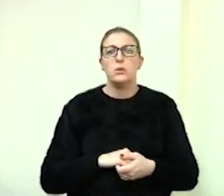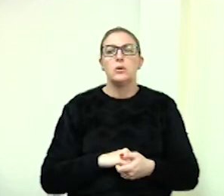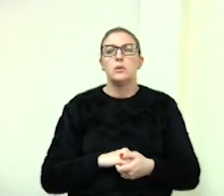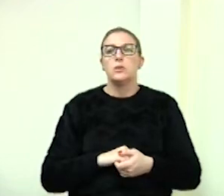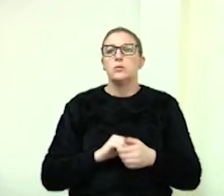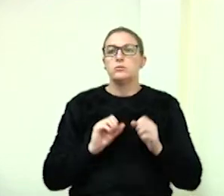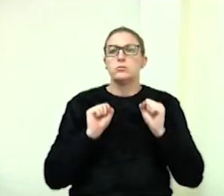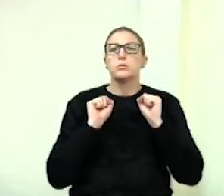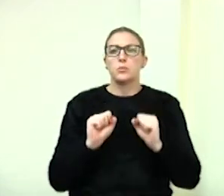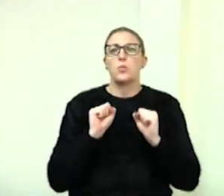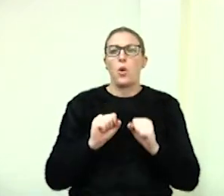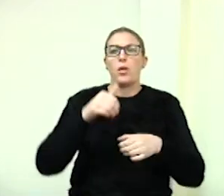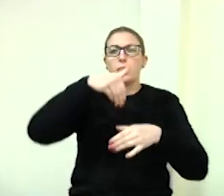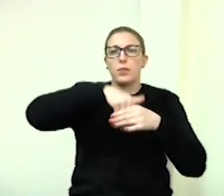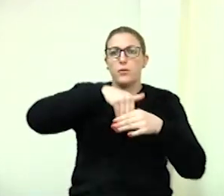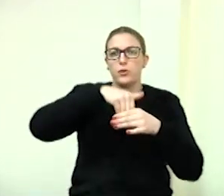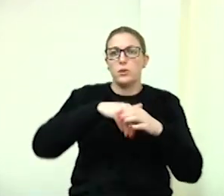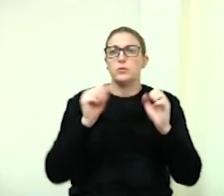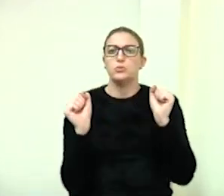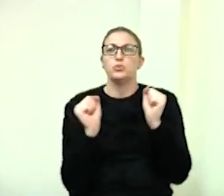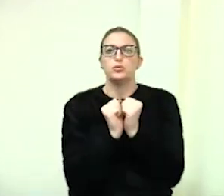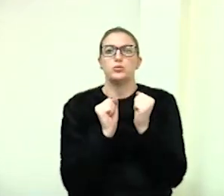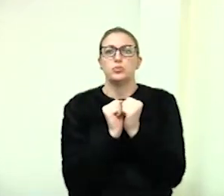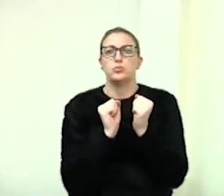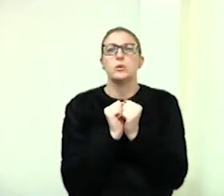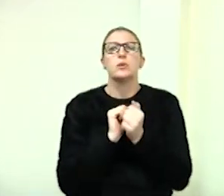Pode ser? Então fizemos em bloco, Emílio.